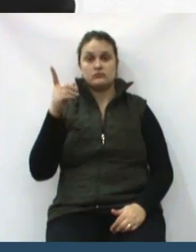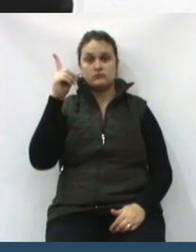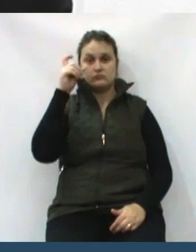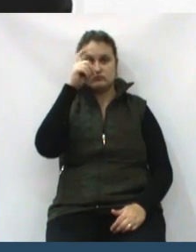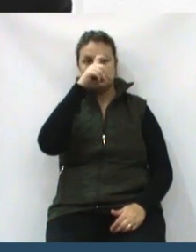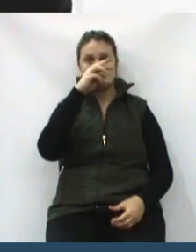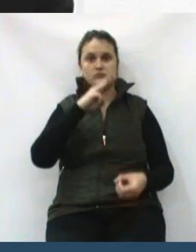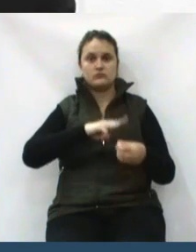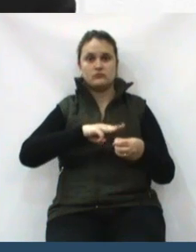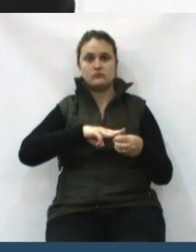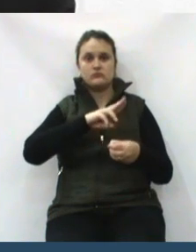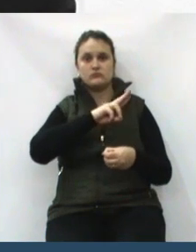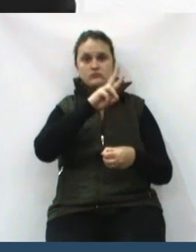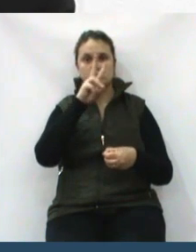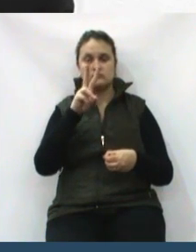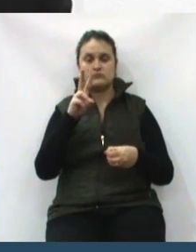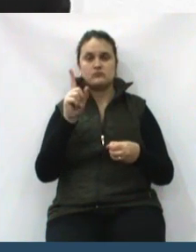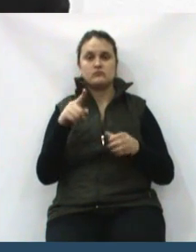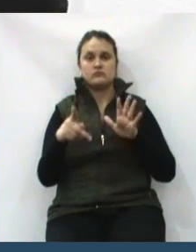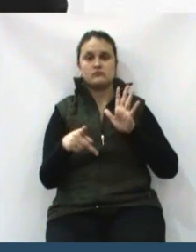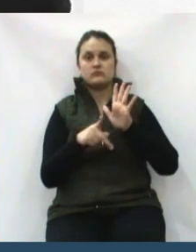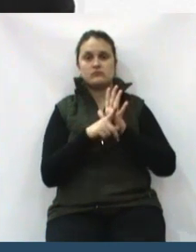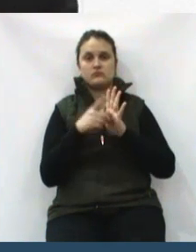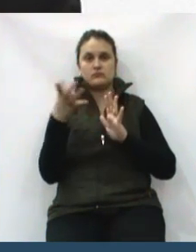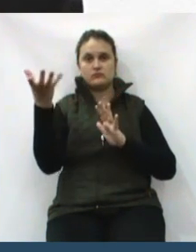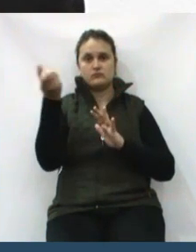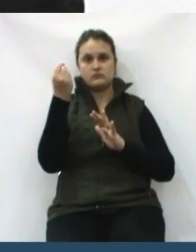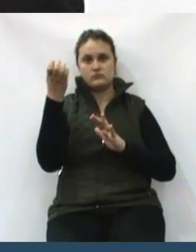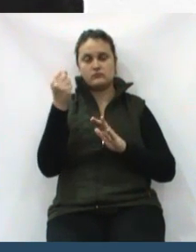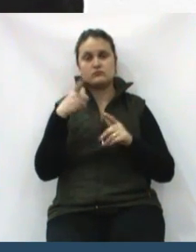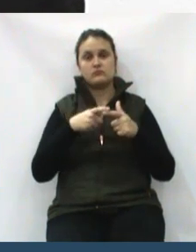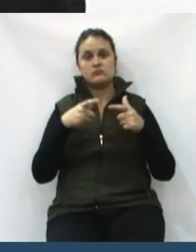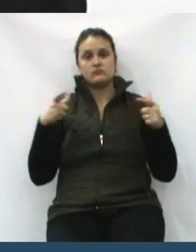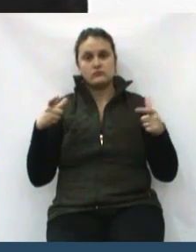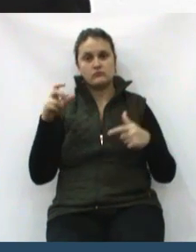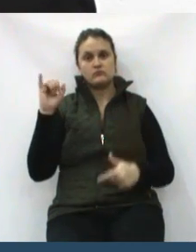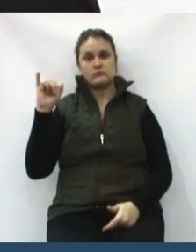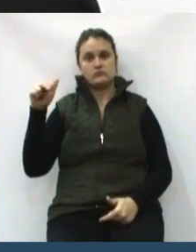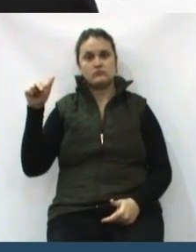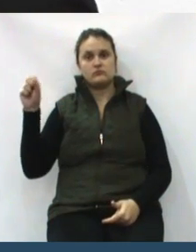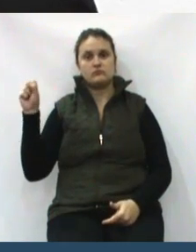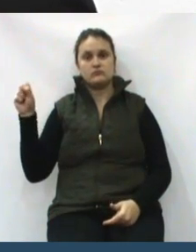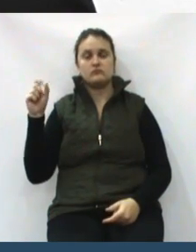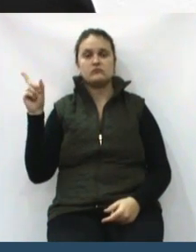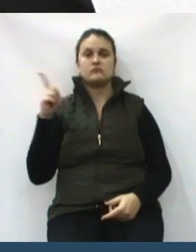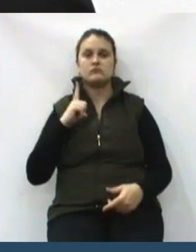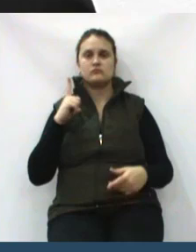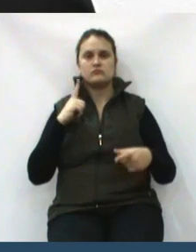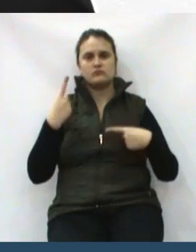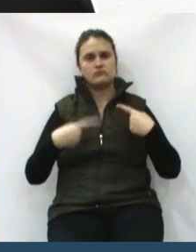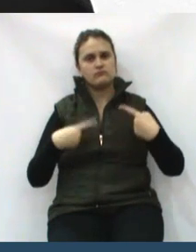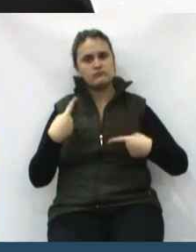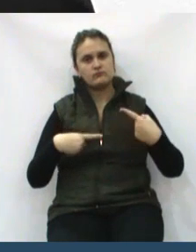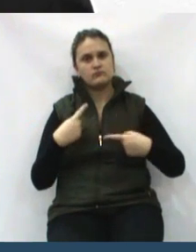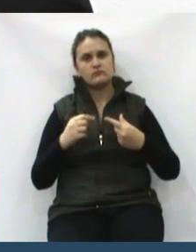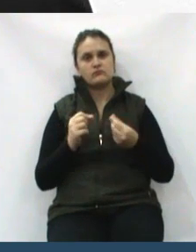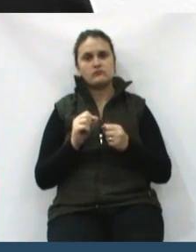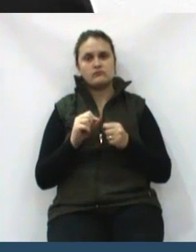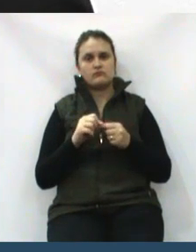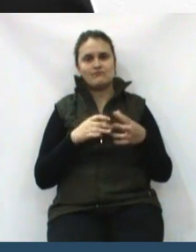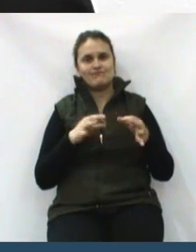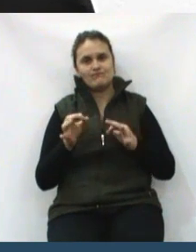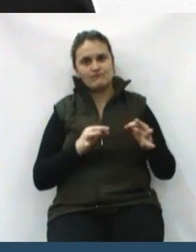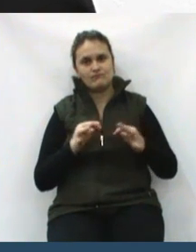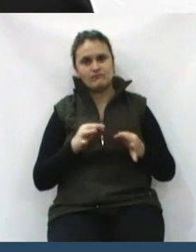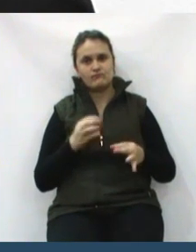no município de Dona Vitória, do regime próprio da Previdência Social, é muito maior que o do INSS. E lá se discute muito isso, com reformas